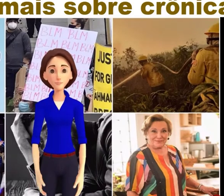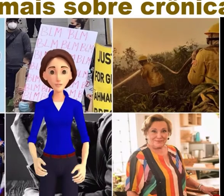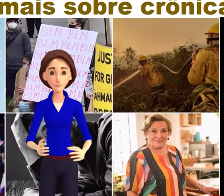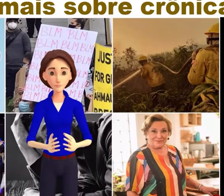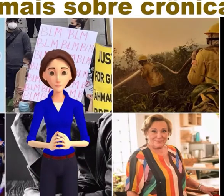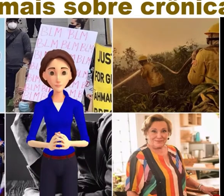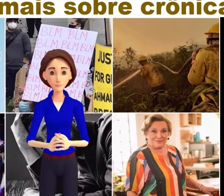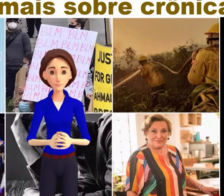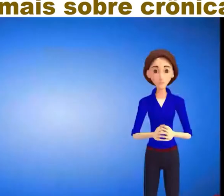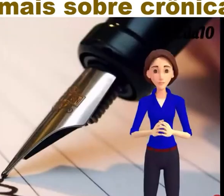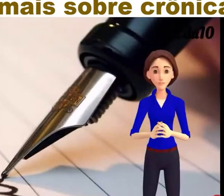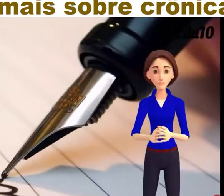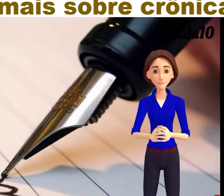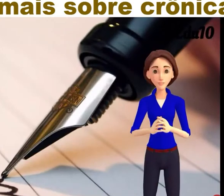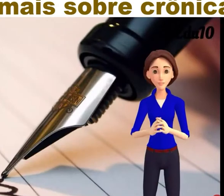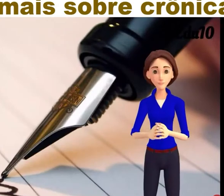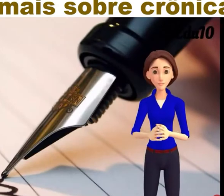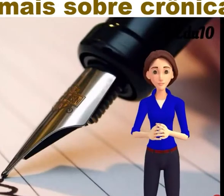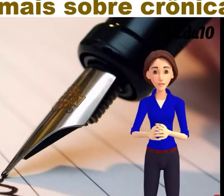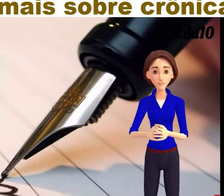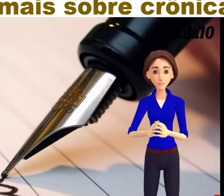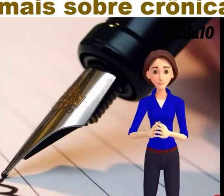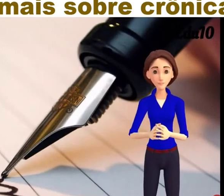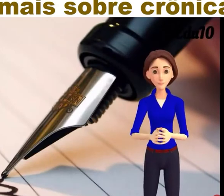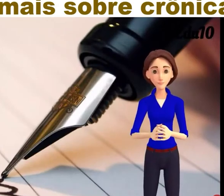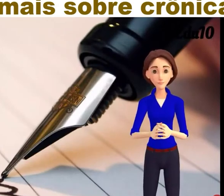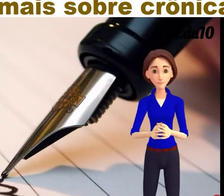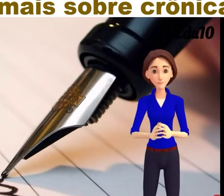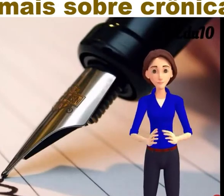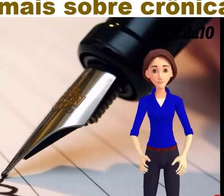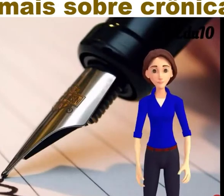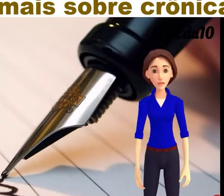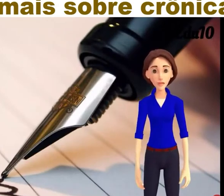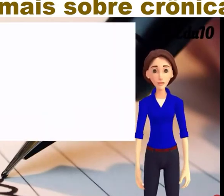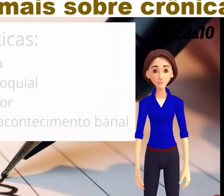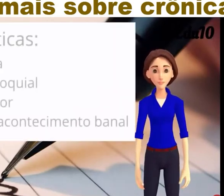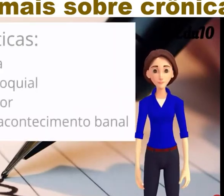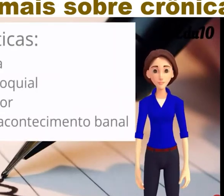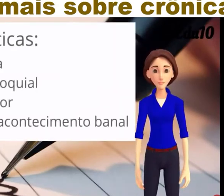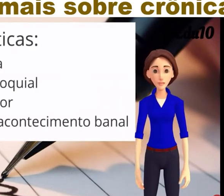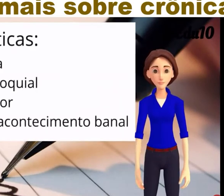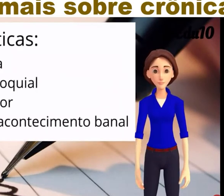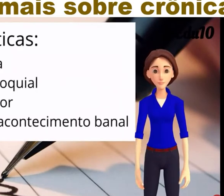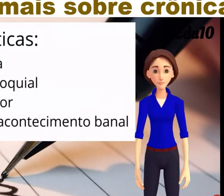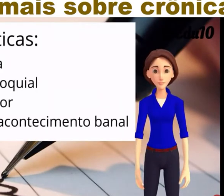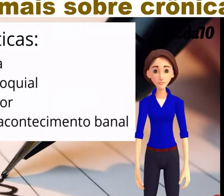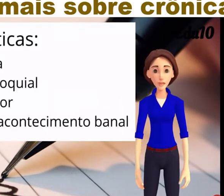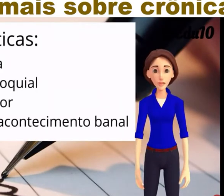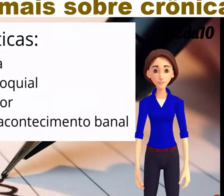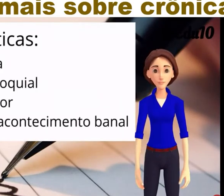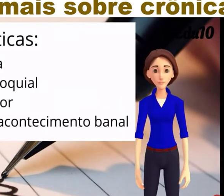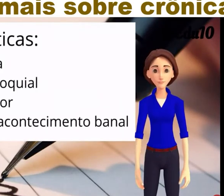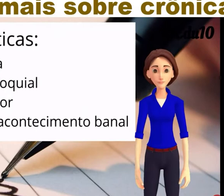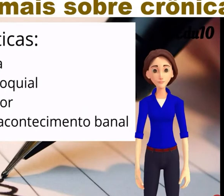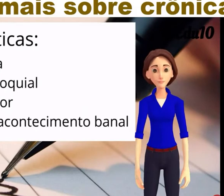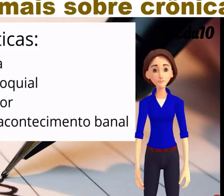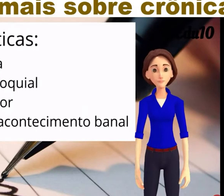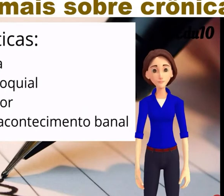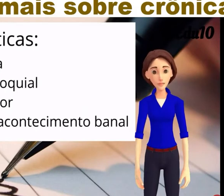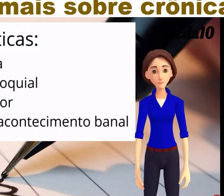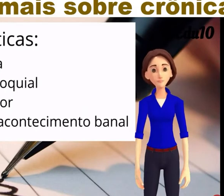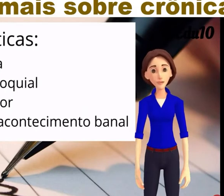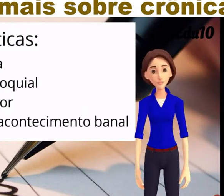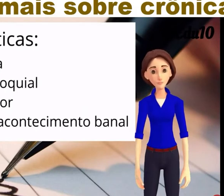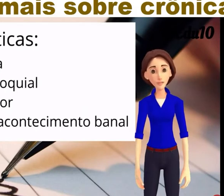boa crônica. E acaba escrevendo sobre isso. Uma narrativa curta, escrita em linguagem coloquial,